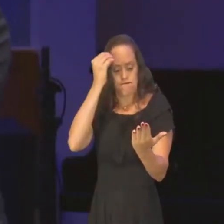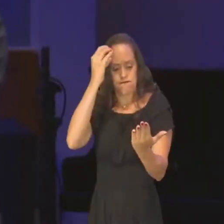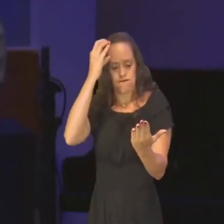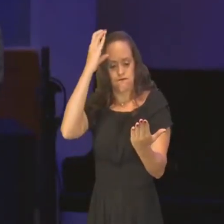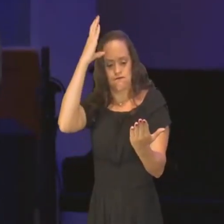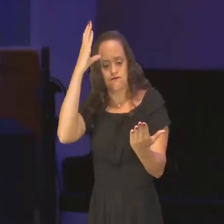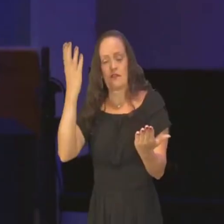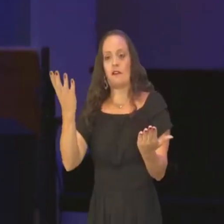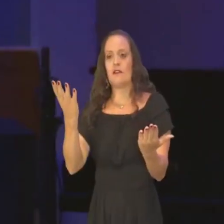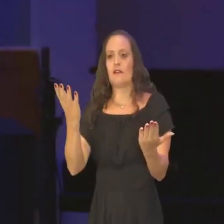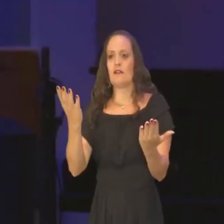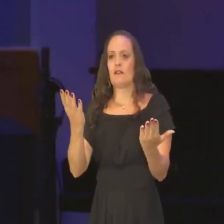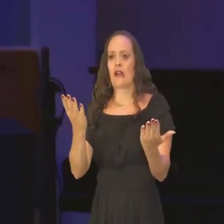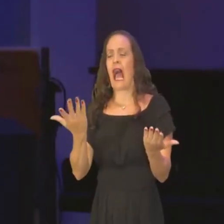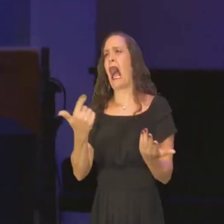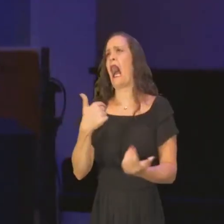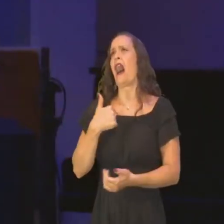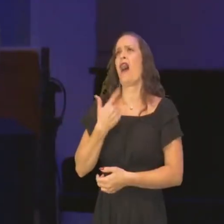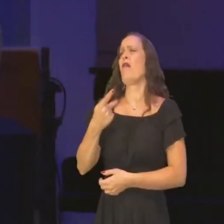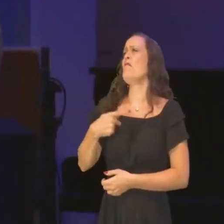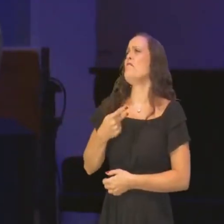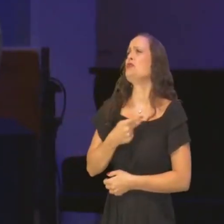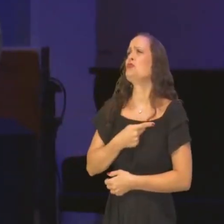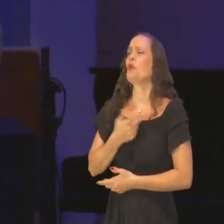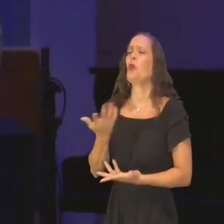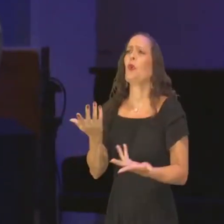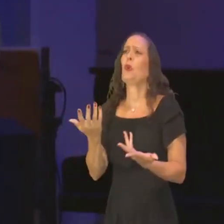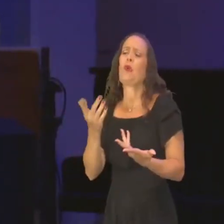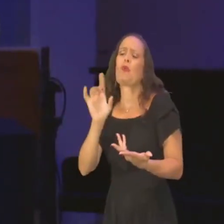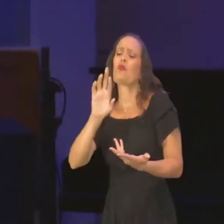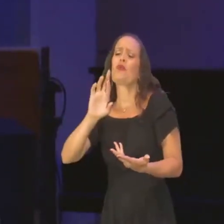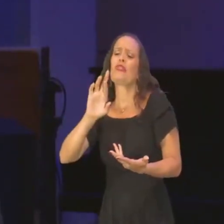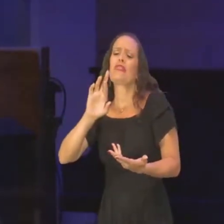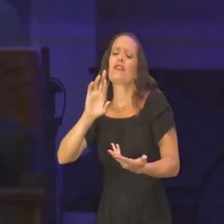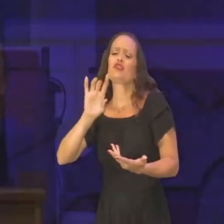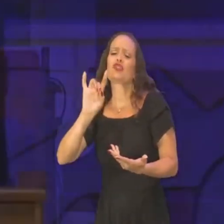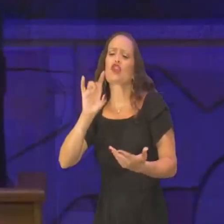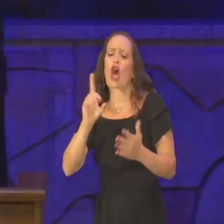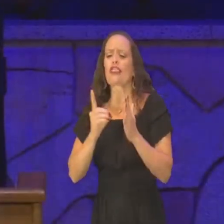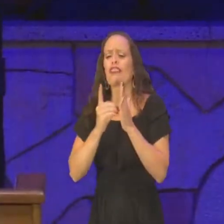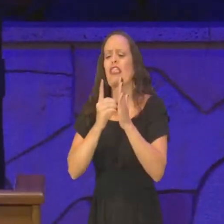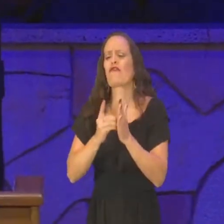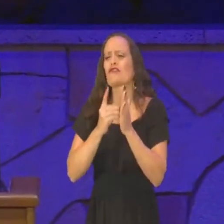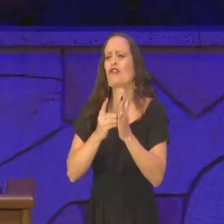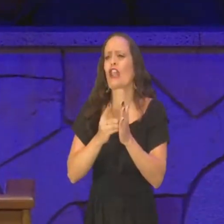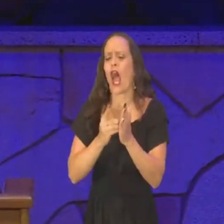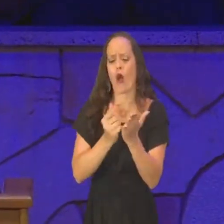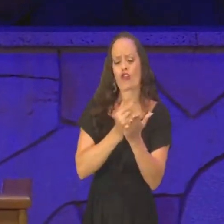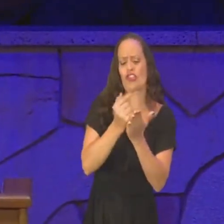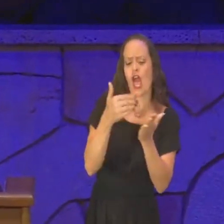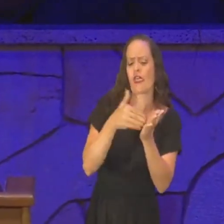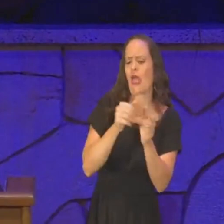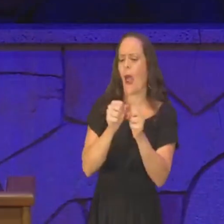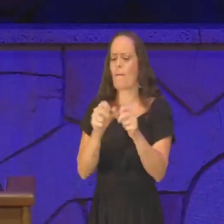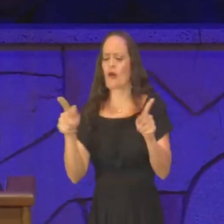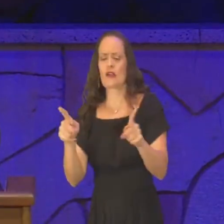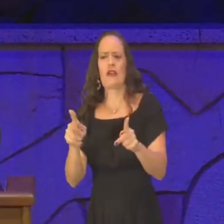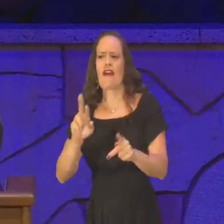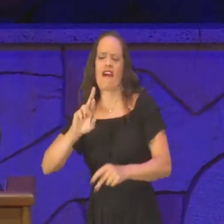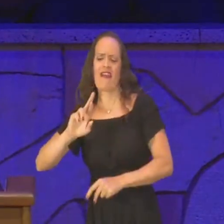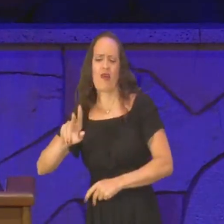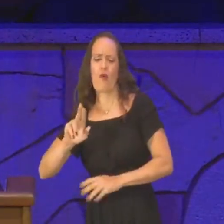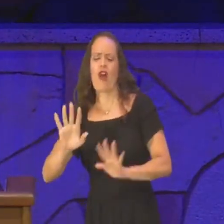Pastor, eu não quero apenas ter as minhas devocionais e ler de Gênesis ao Apocalipse, mas eu quero